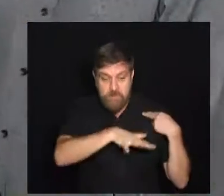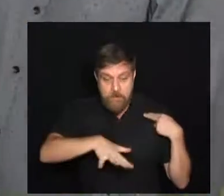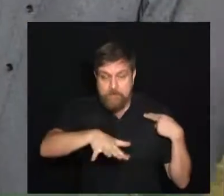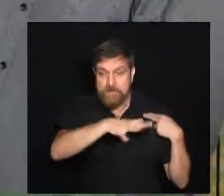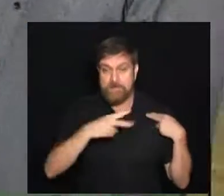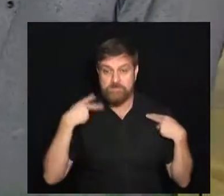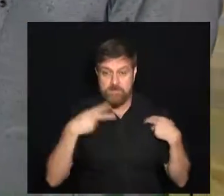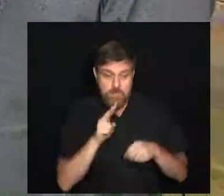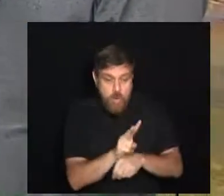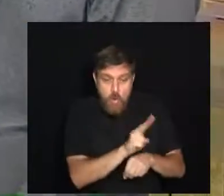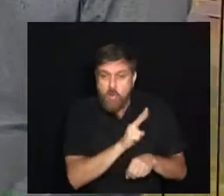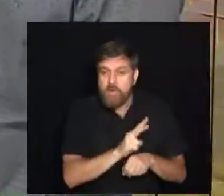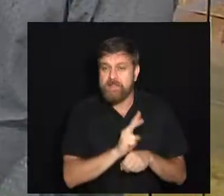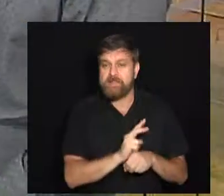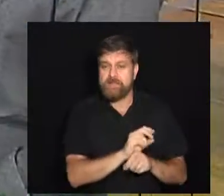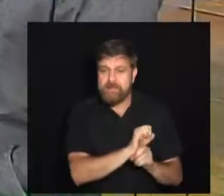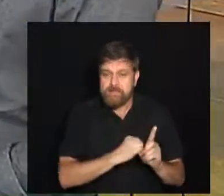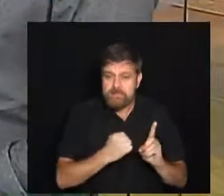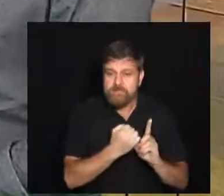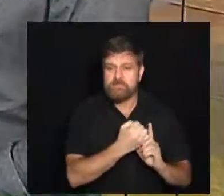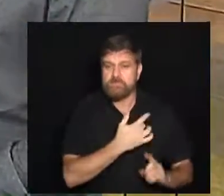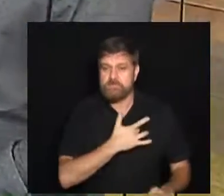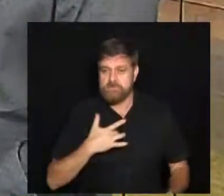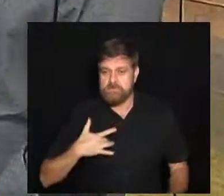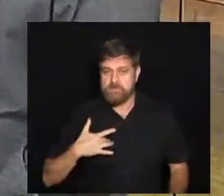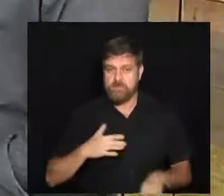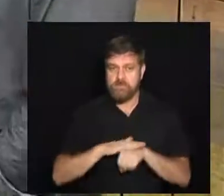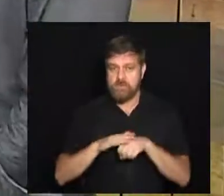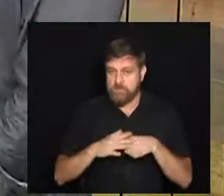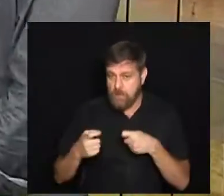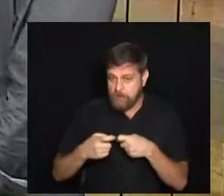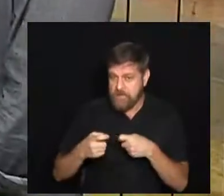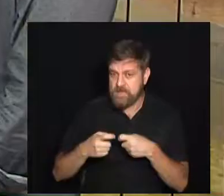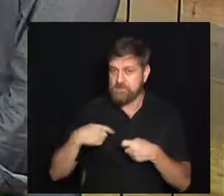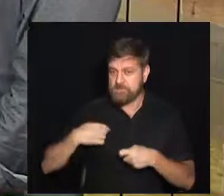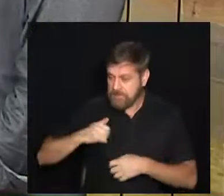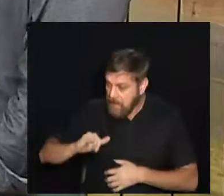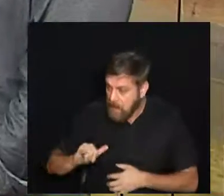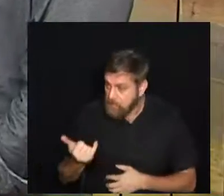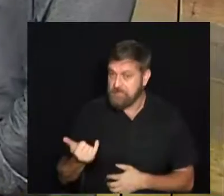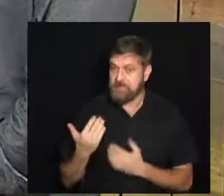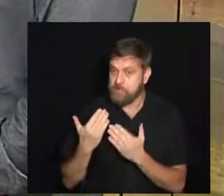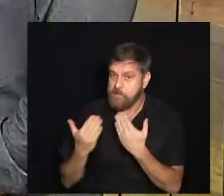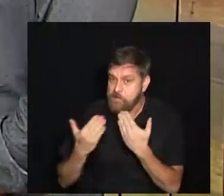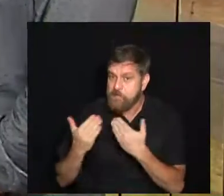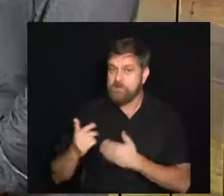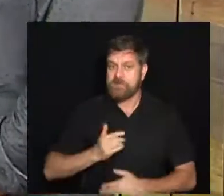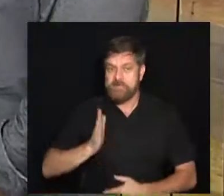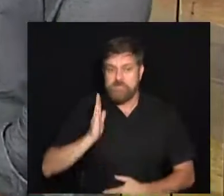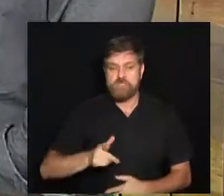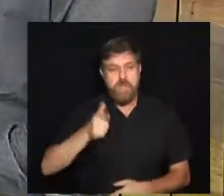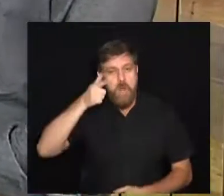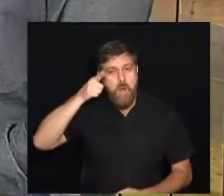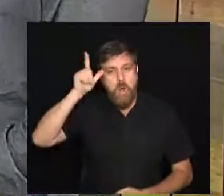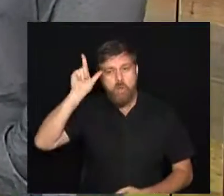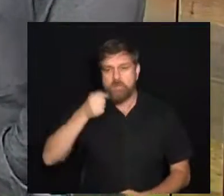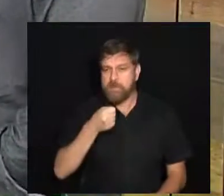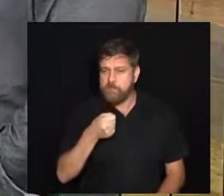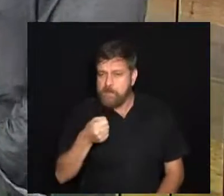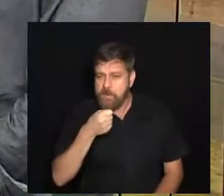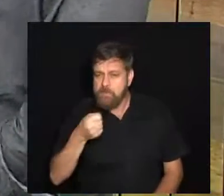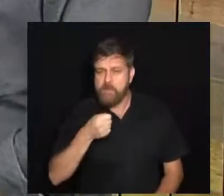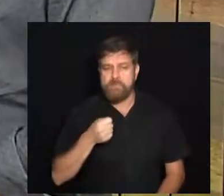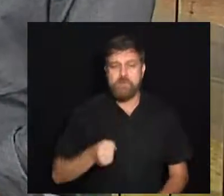e saúde e também é médico por isso que nós estamos explorando tanto aqui já está na nossa programação ontem com